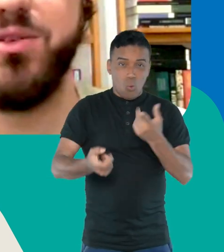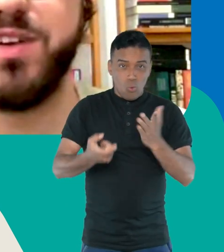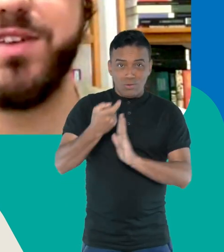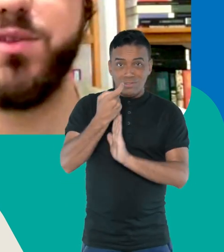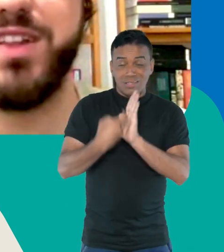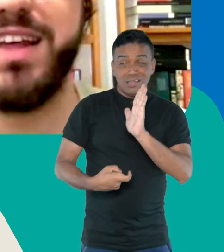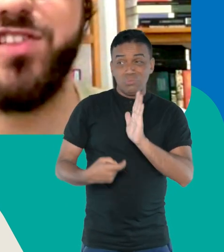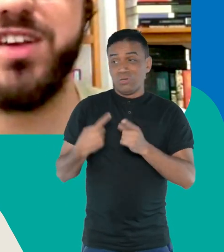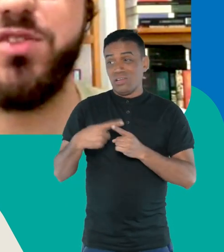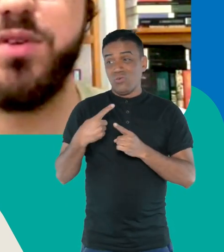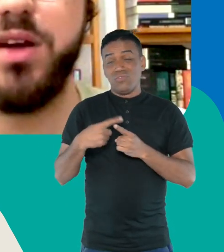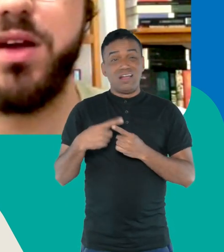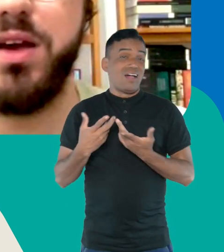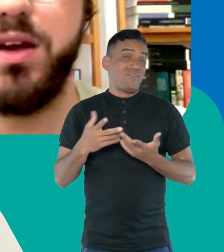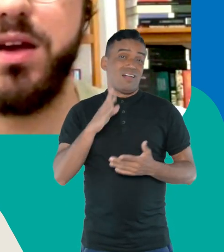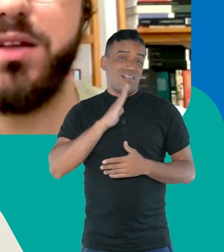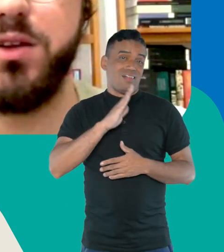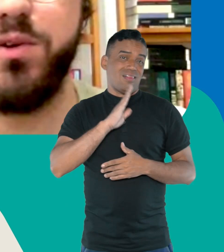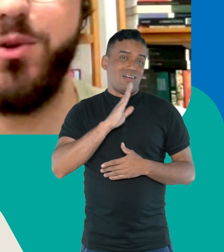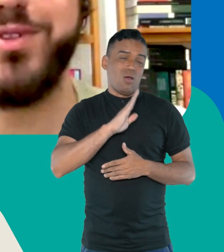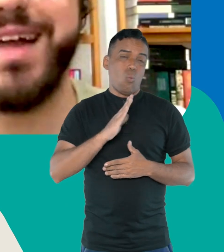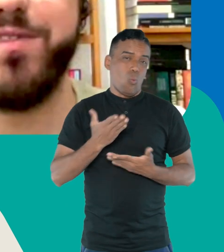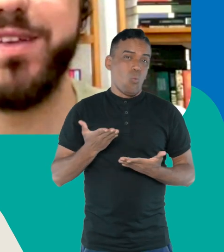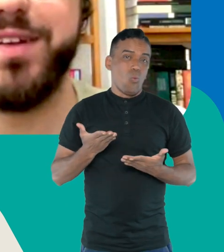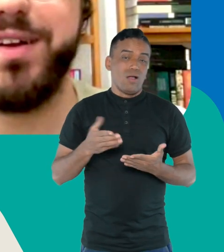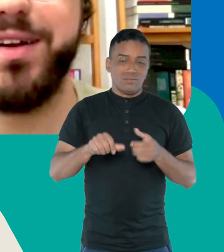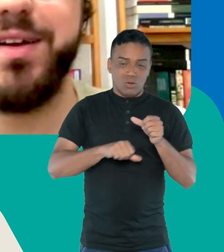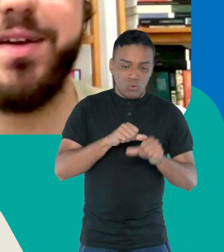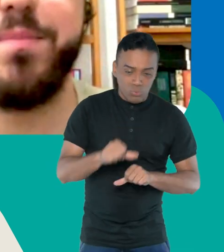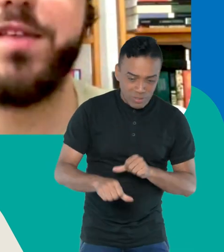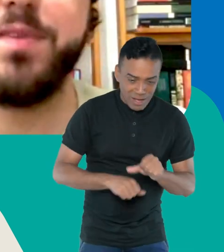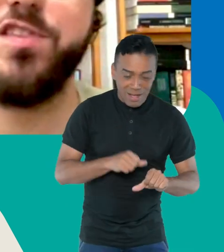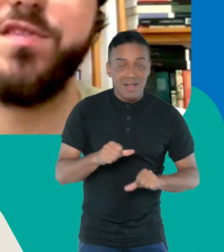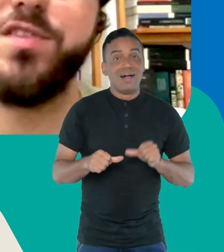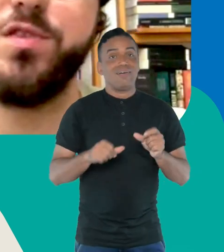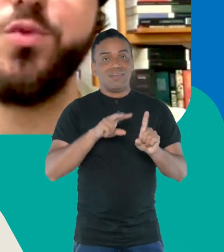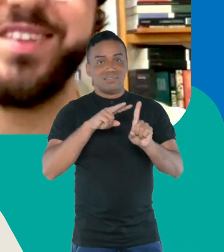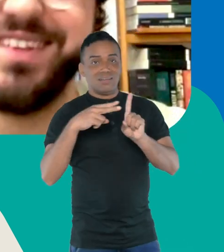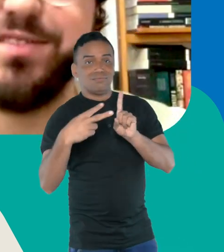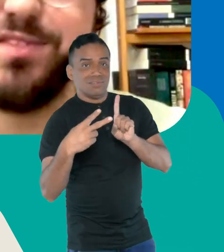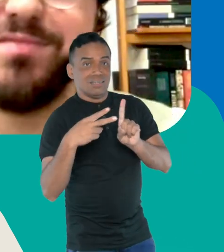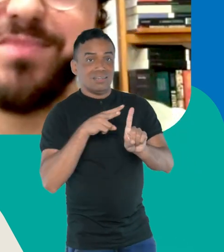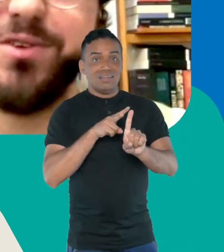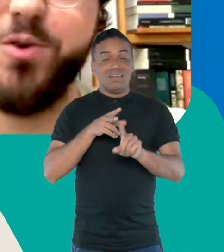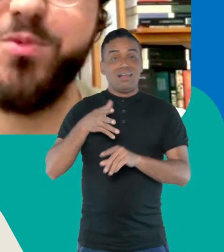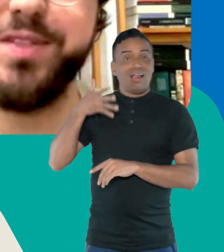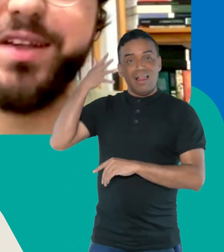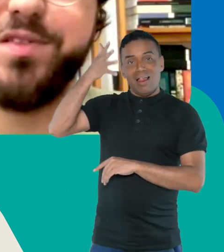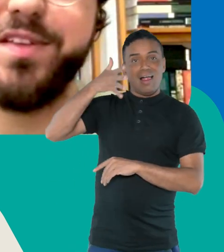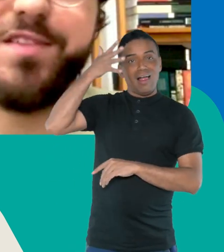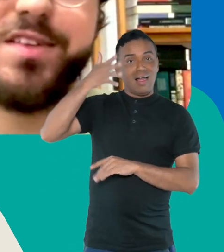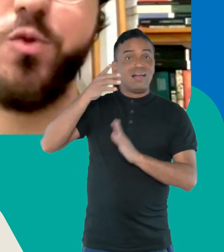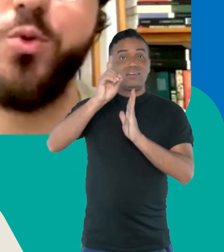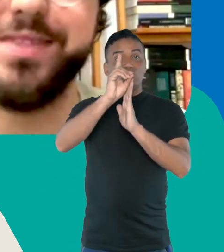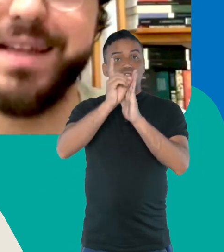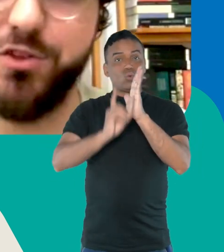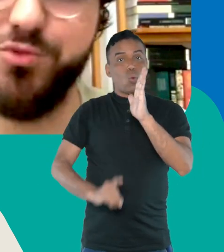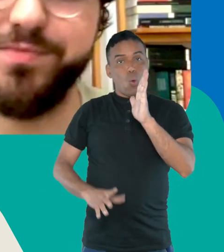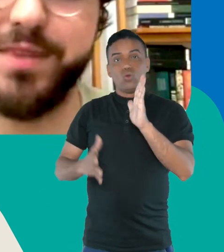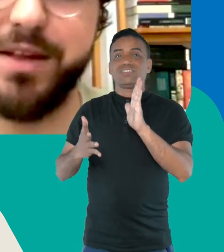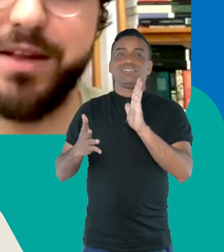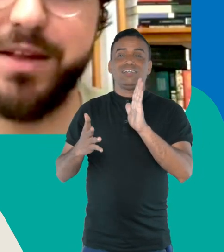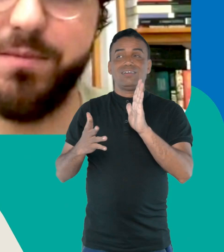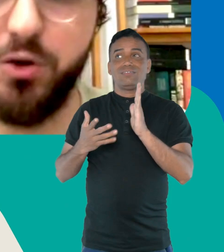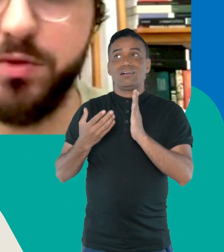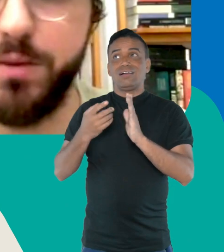tão legal, não ficava tão fidedigno. Então eu mudava essa perspectiva discursiva em como o texto estava sendo